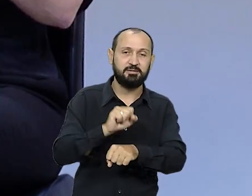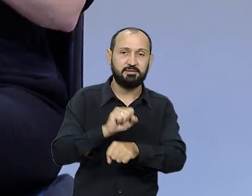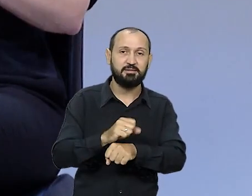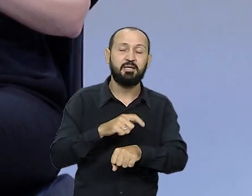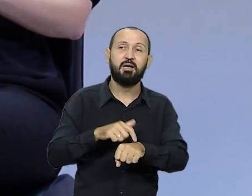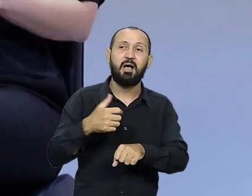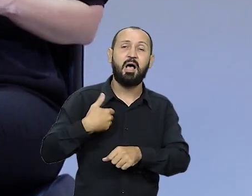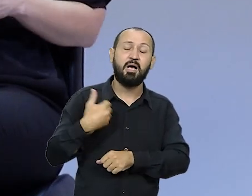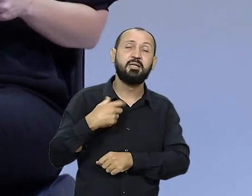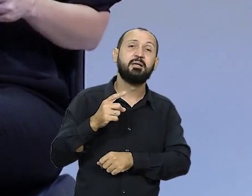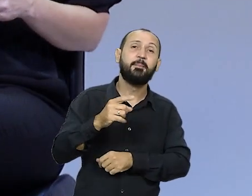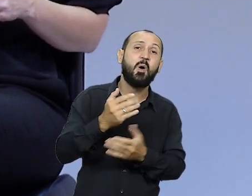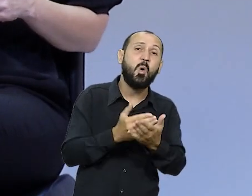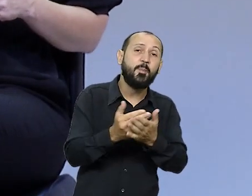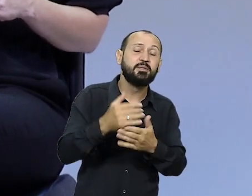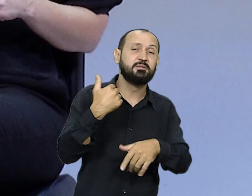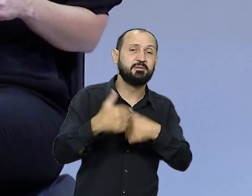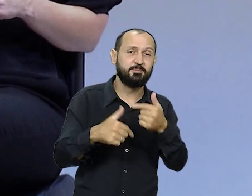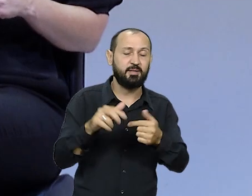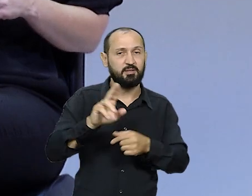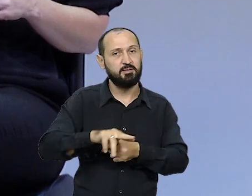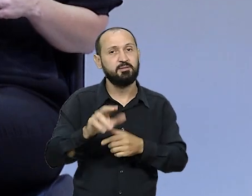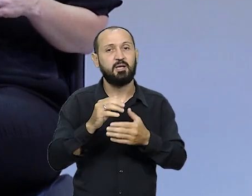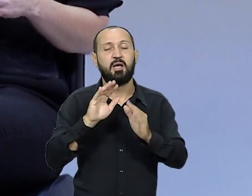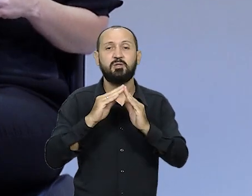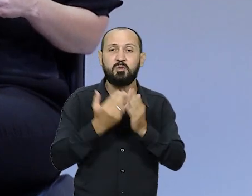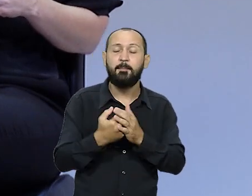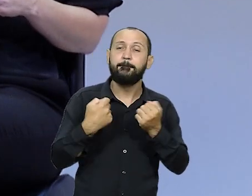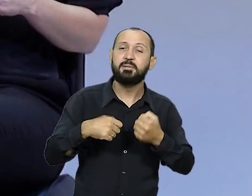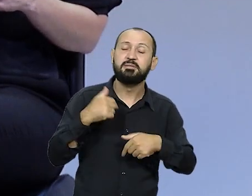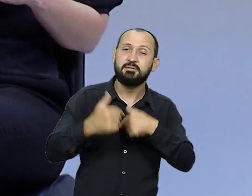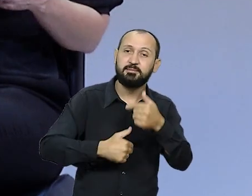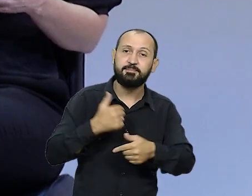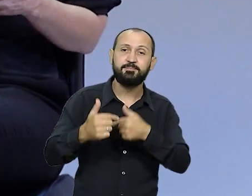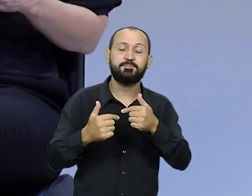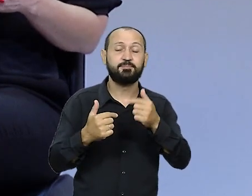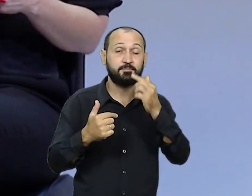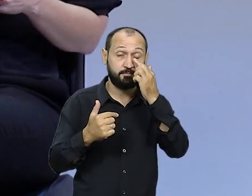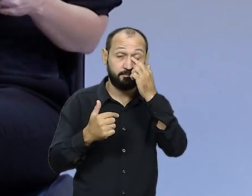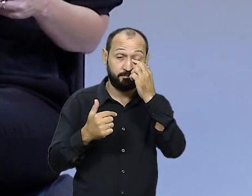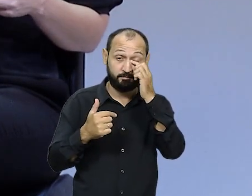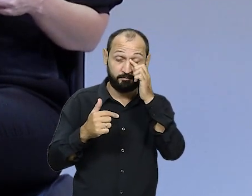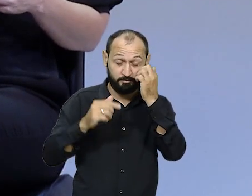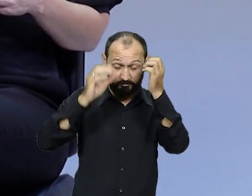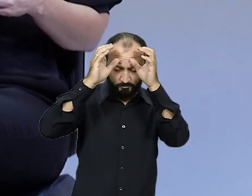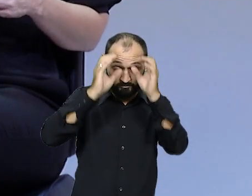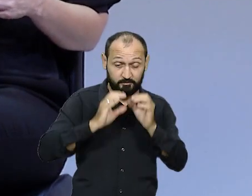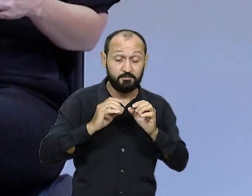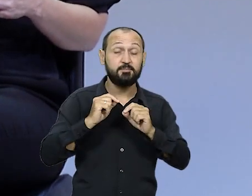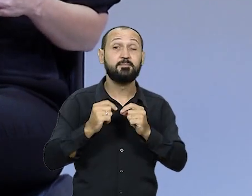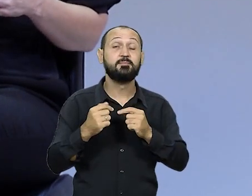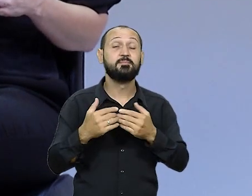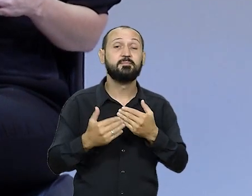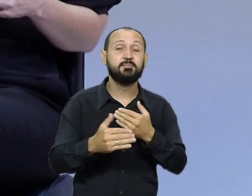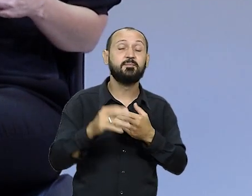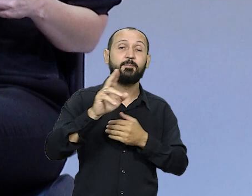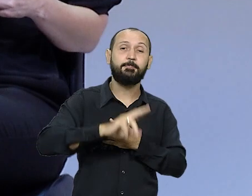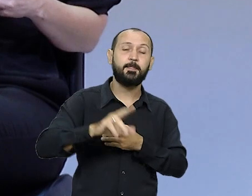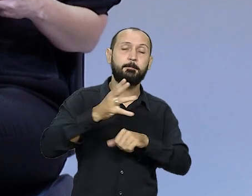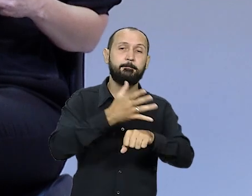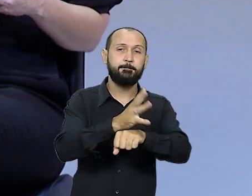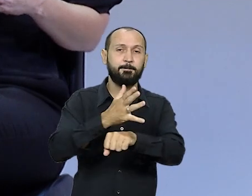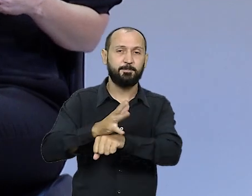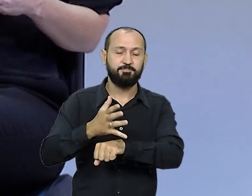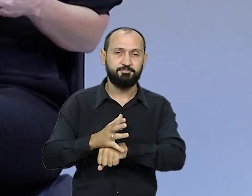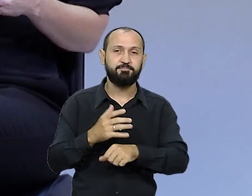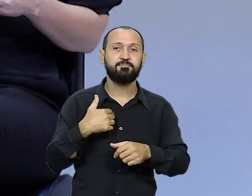chegar lá na idade para daí começar a trabalhar isso? As escolas têm que trabalhar afinco a cidadania, a parte do